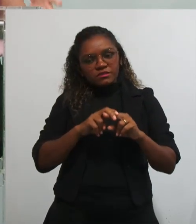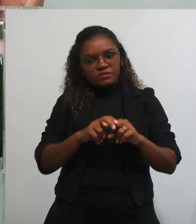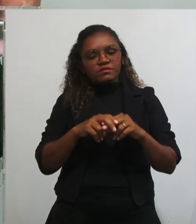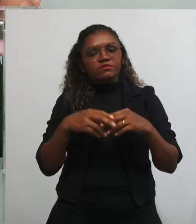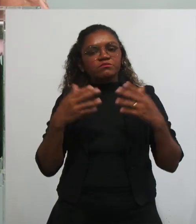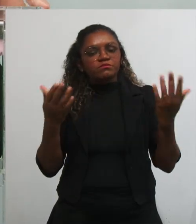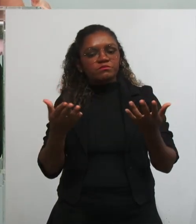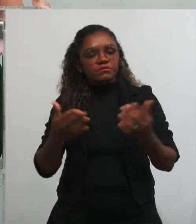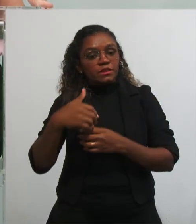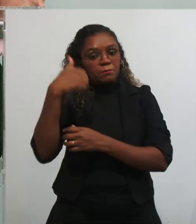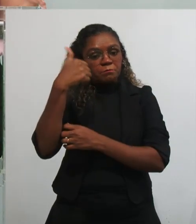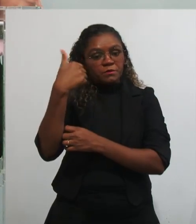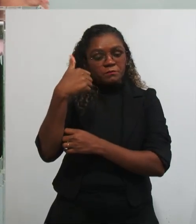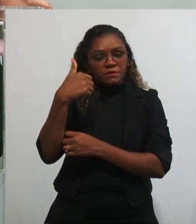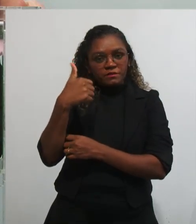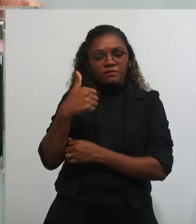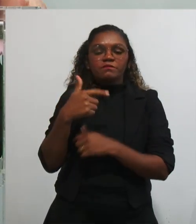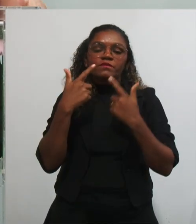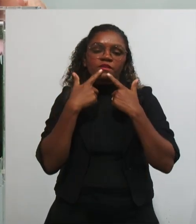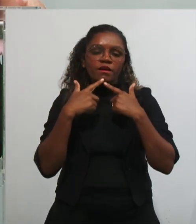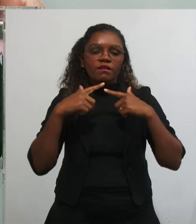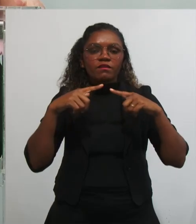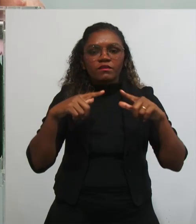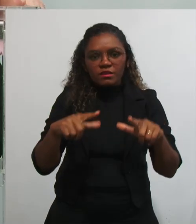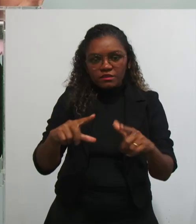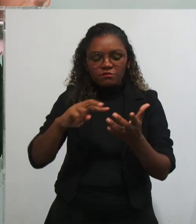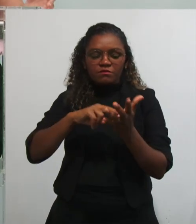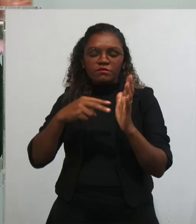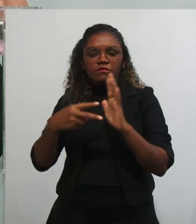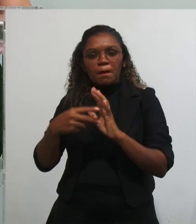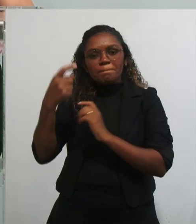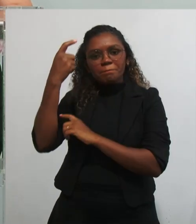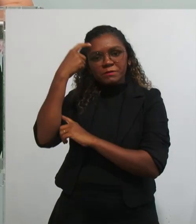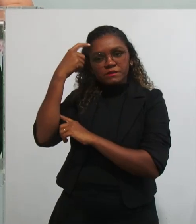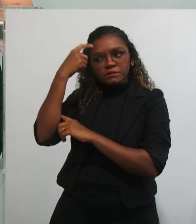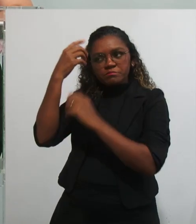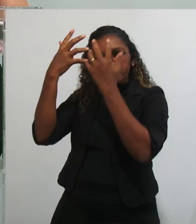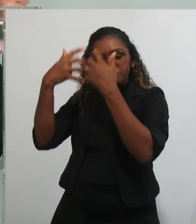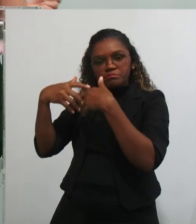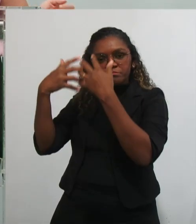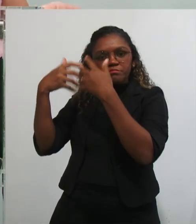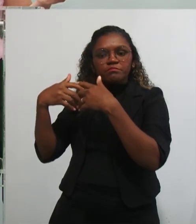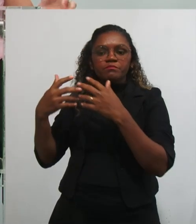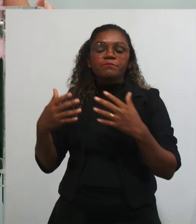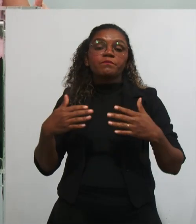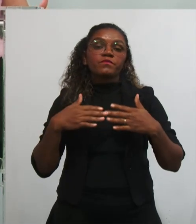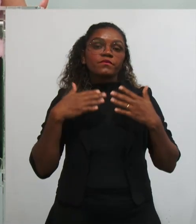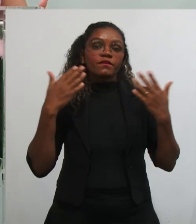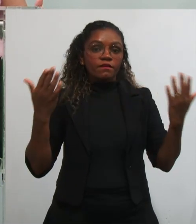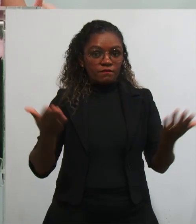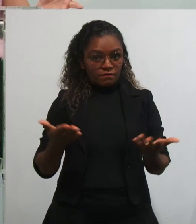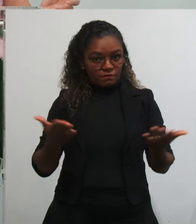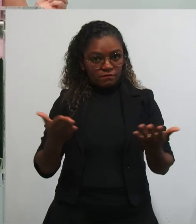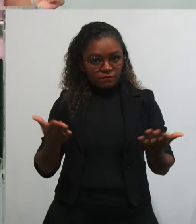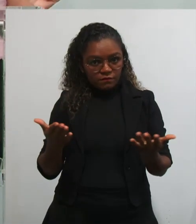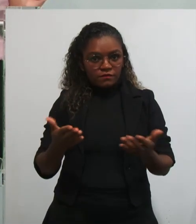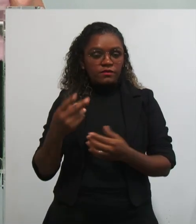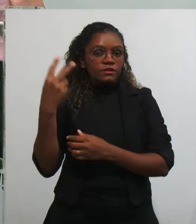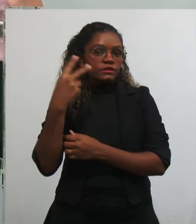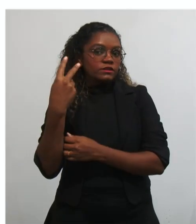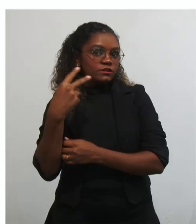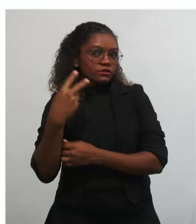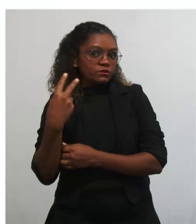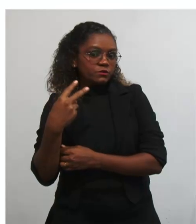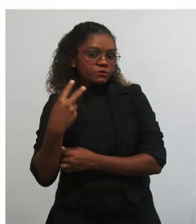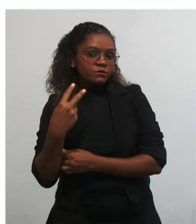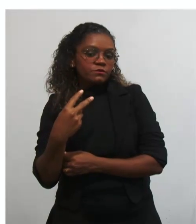das concepções, que é a língua como pensamento, a linguagem como pensamento. Agora vamos ver a nossa segunda corrente,